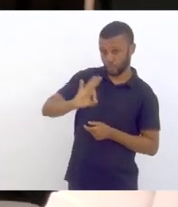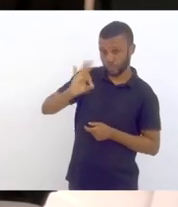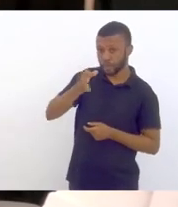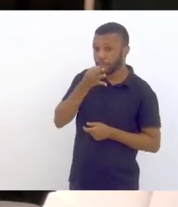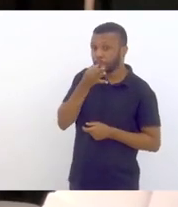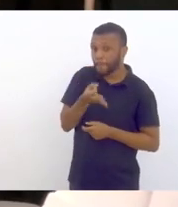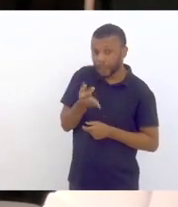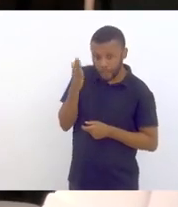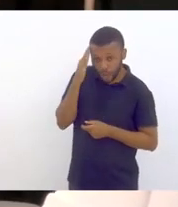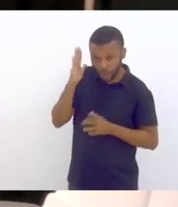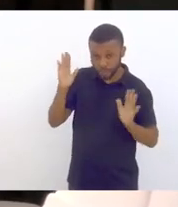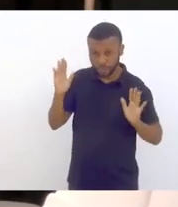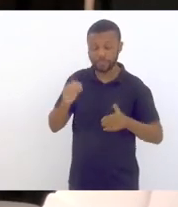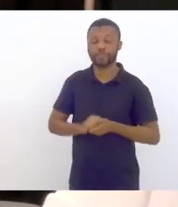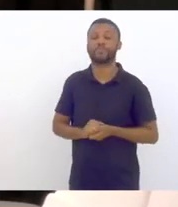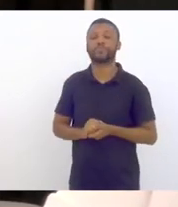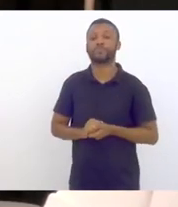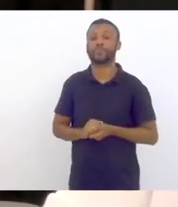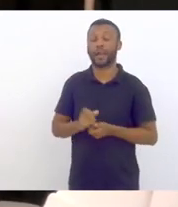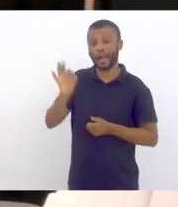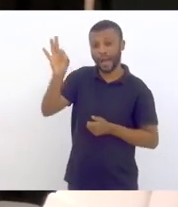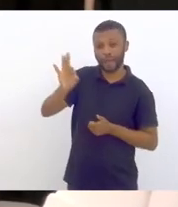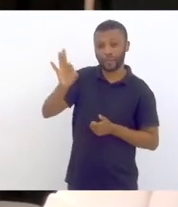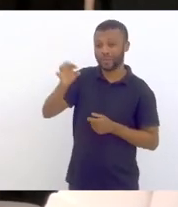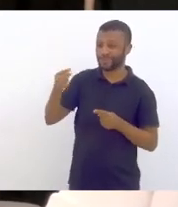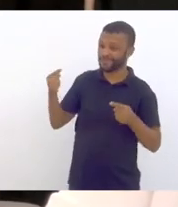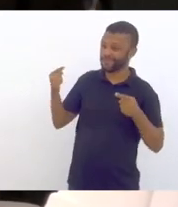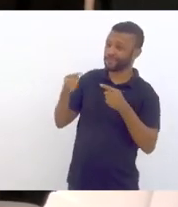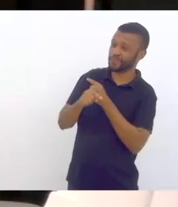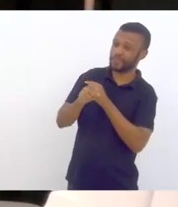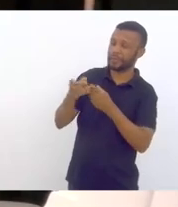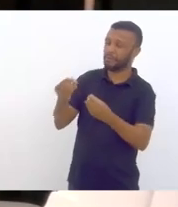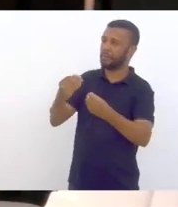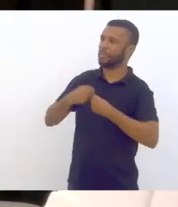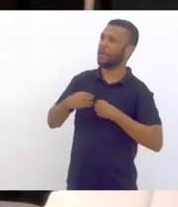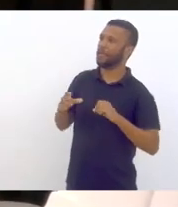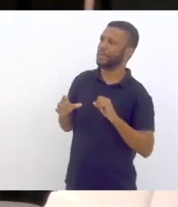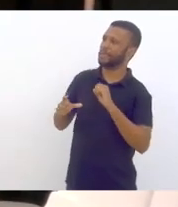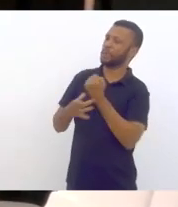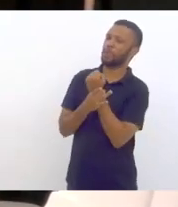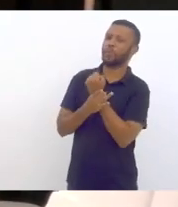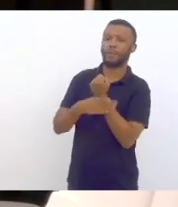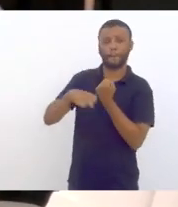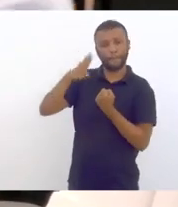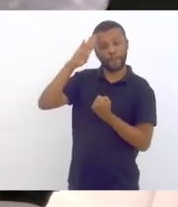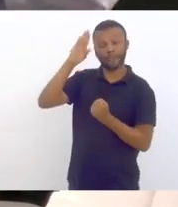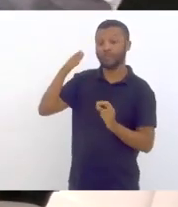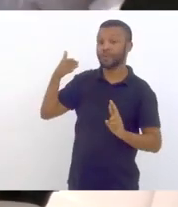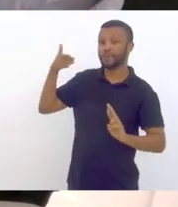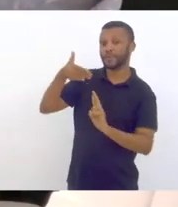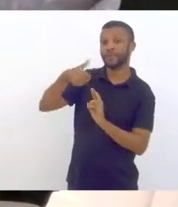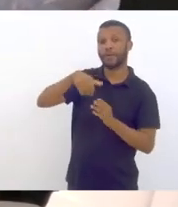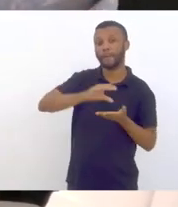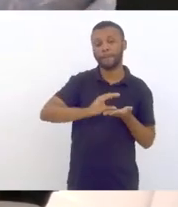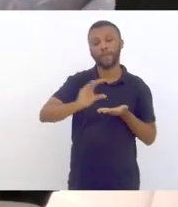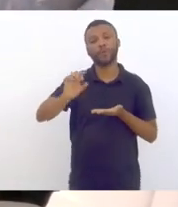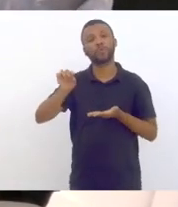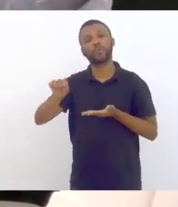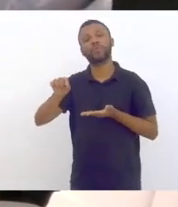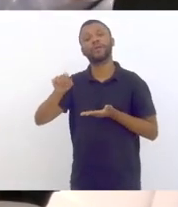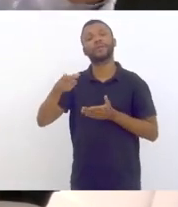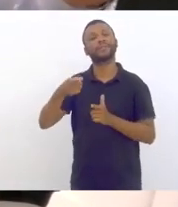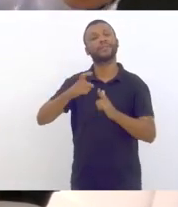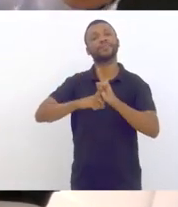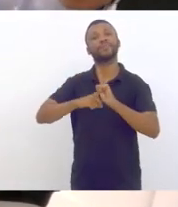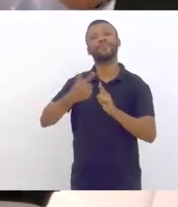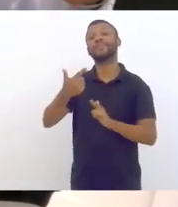por mais ninguém os números não estavam me deixando Seguros em relação essa questão sobre tudo eu me refiro ao pagamento do passivo desses